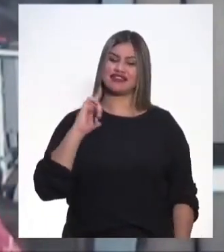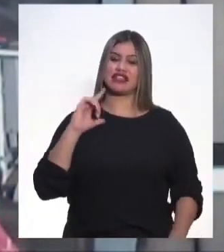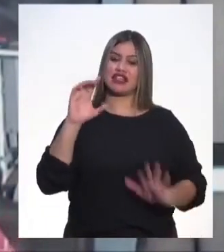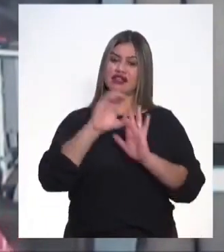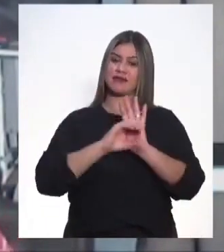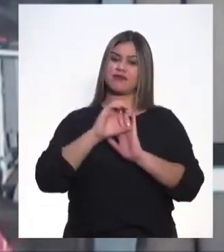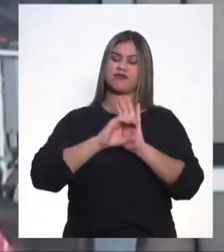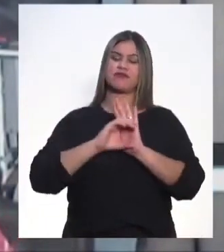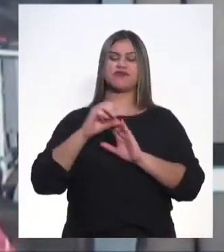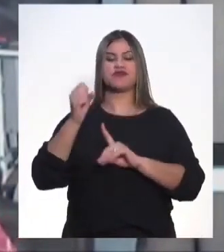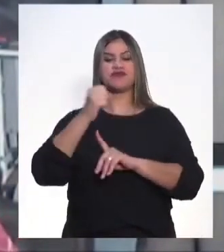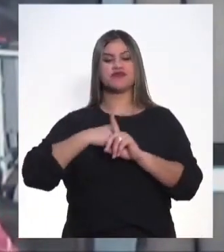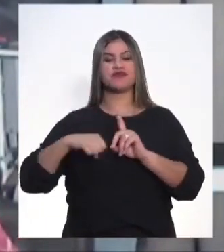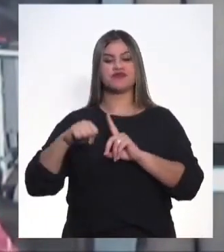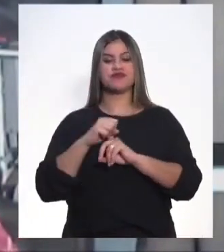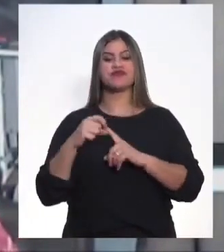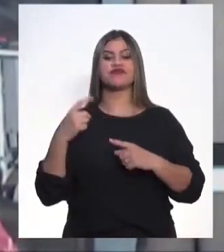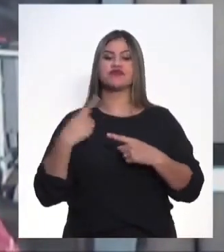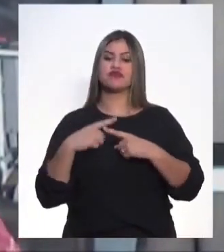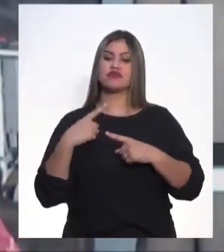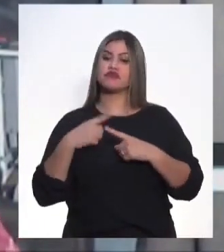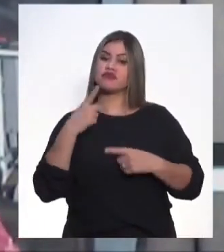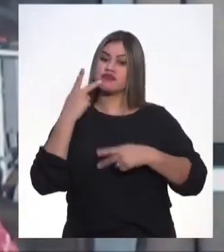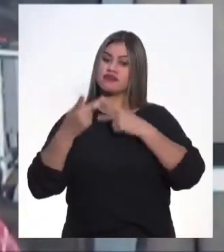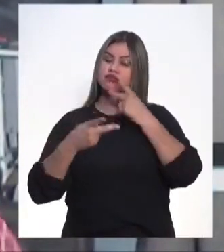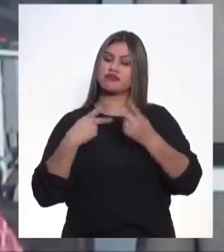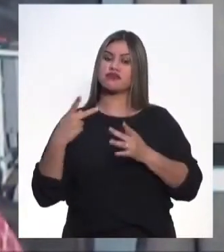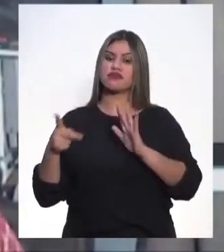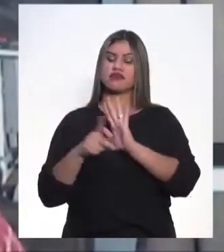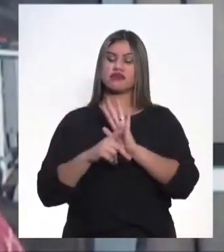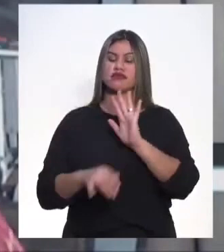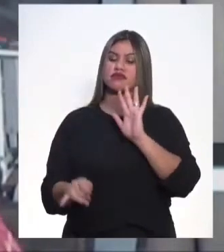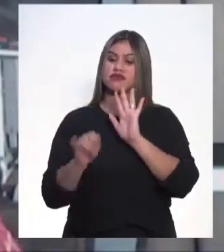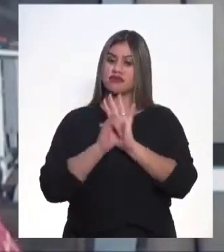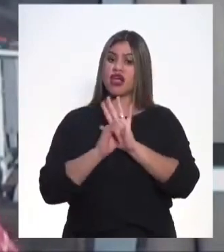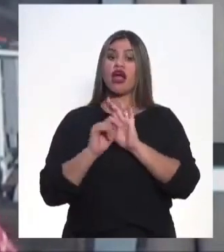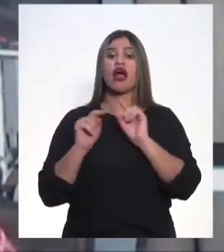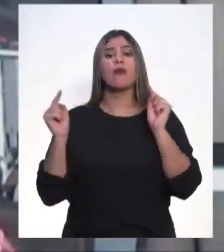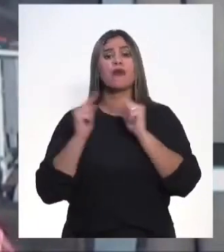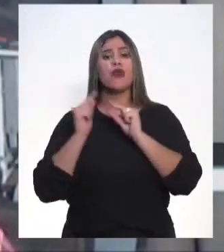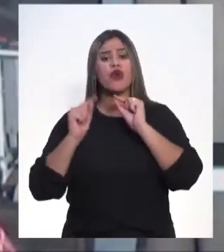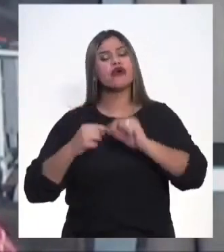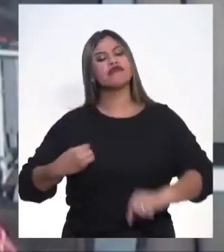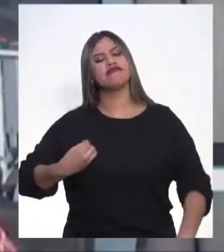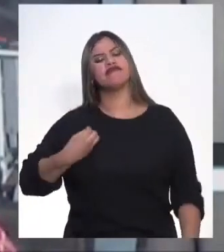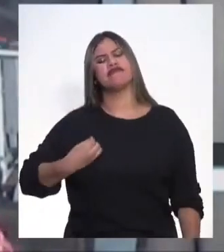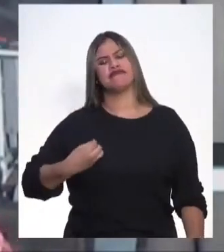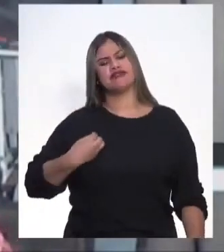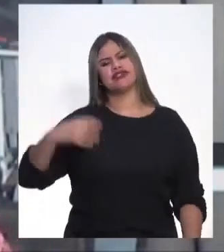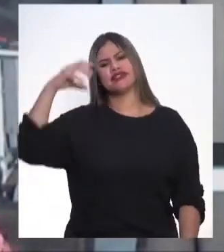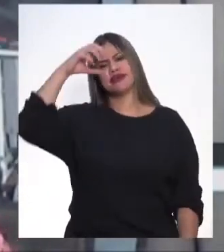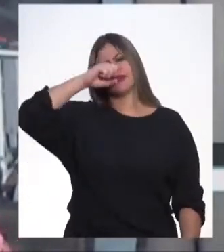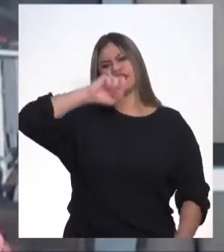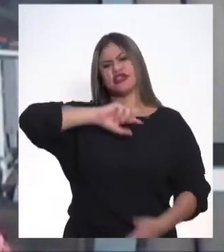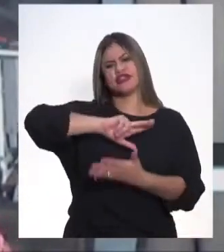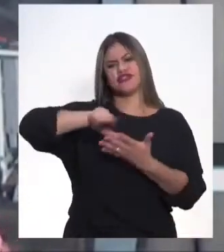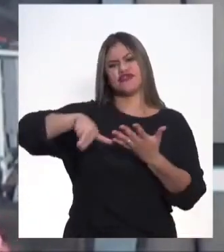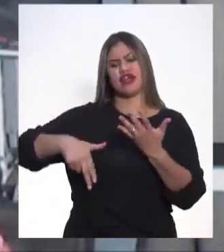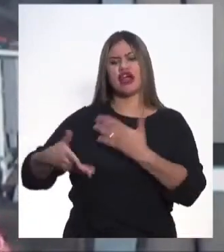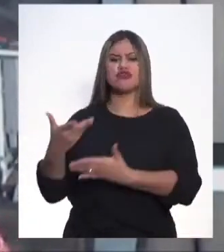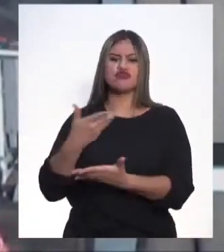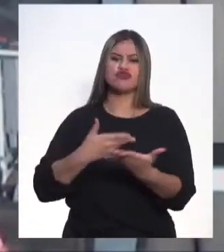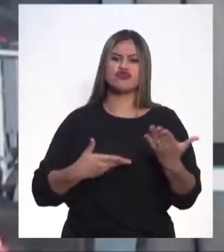de Sociologia, porque falar de identidade é falar de vida, é falar sobre aprendizados, é falar sobre